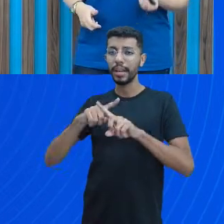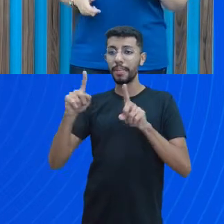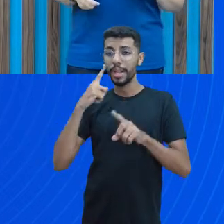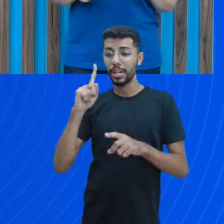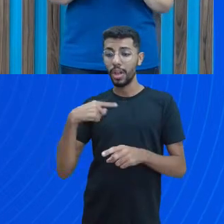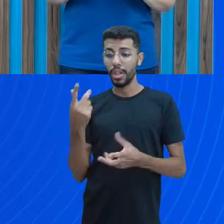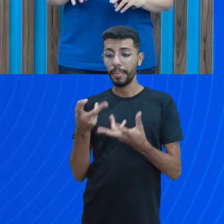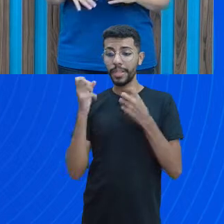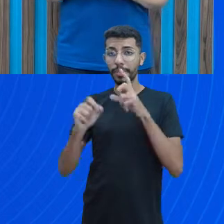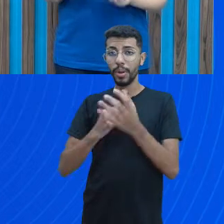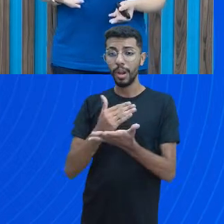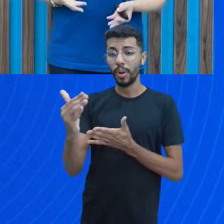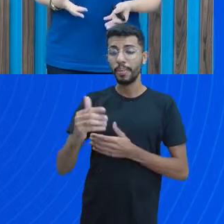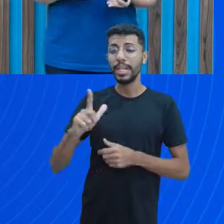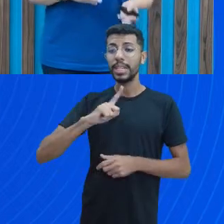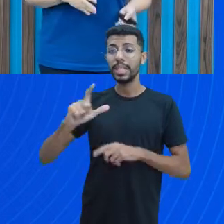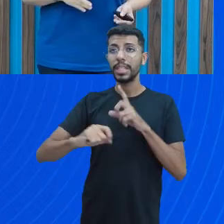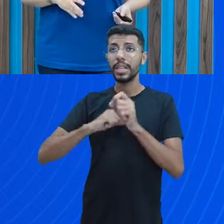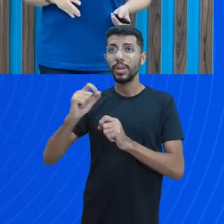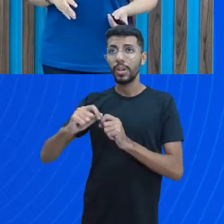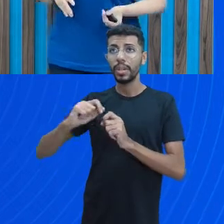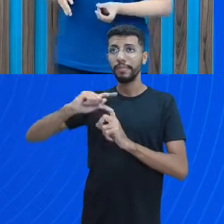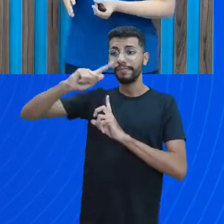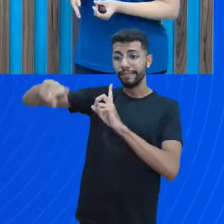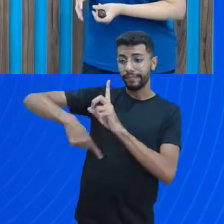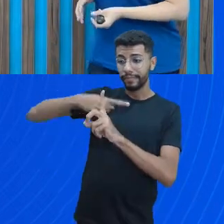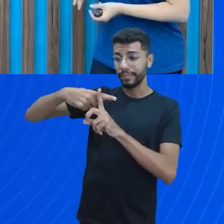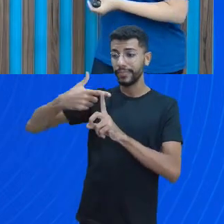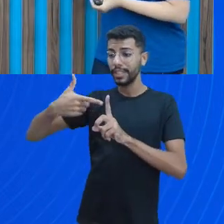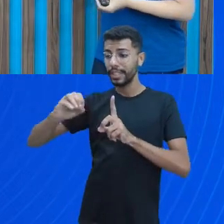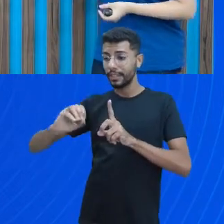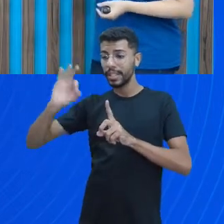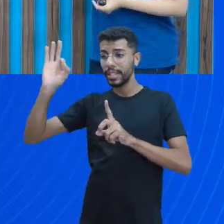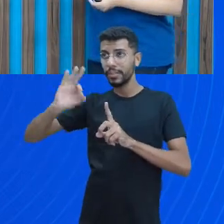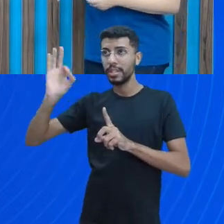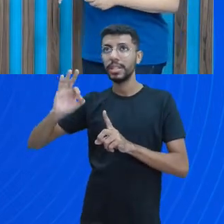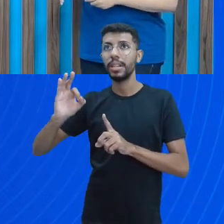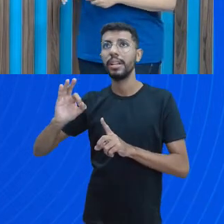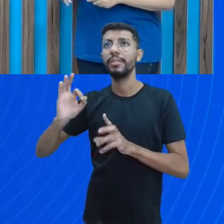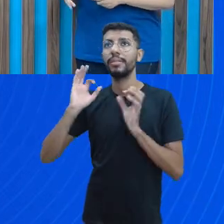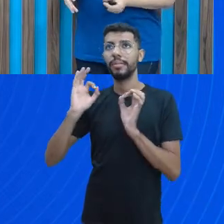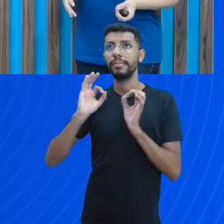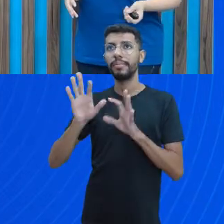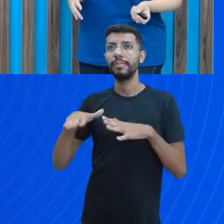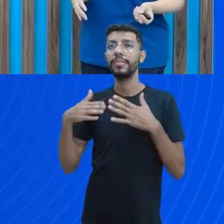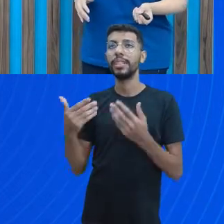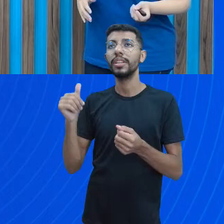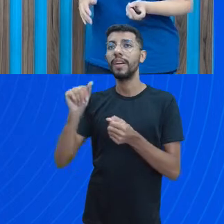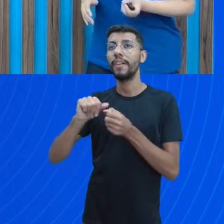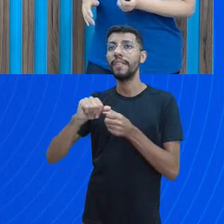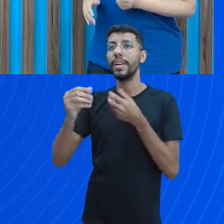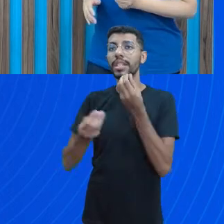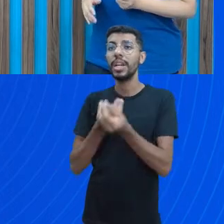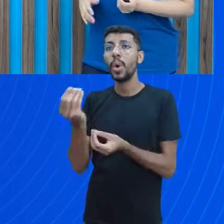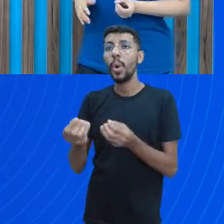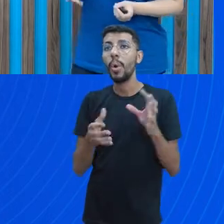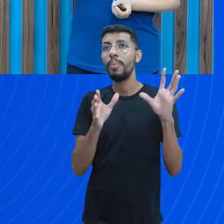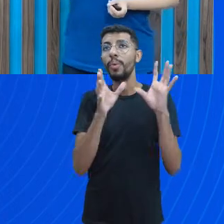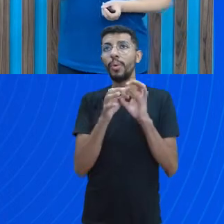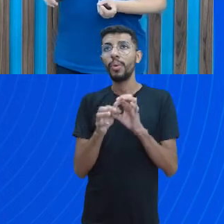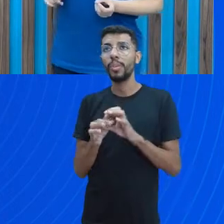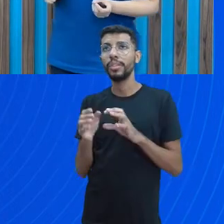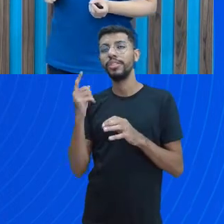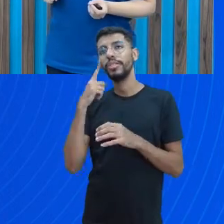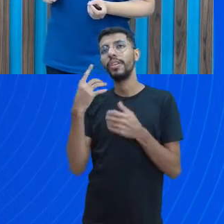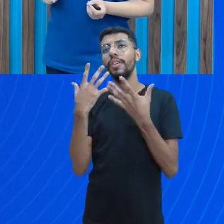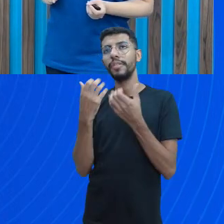começo que o problema tinha um acréscimo de 20%, né? E esse 20%, ele vai ser feito agora em que contexto? Vamos voltar, vamos